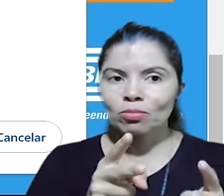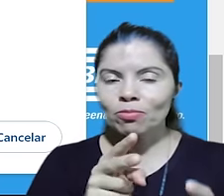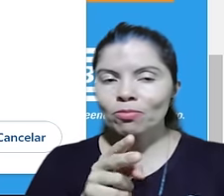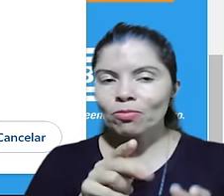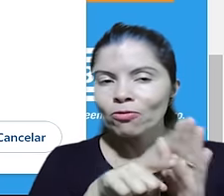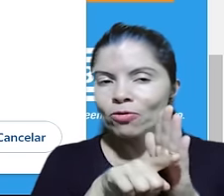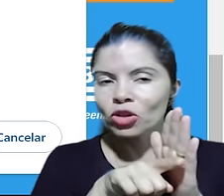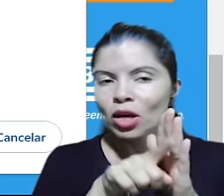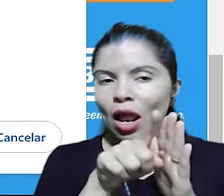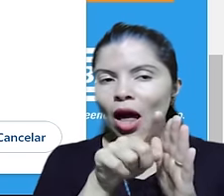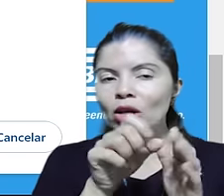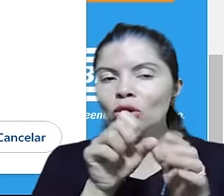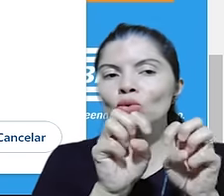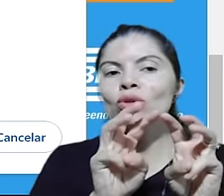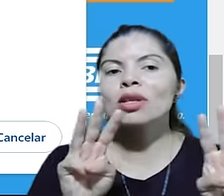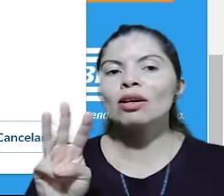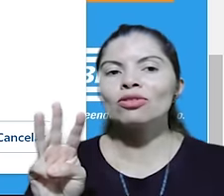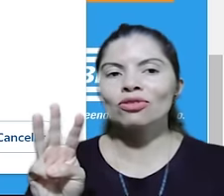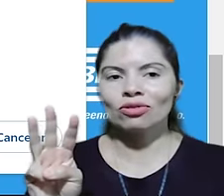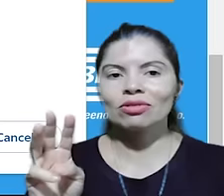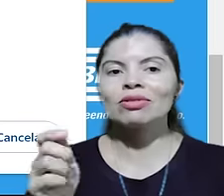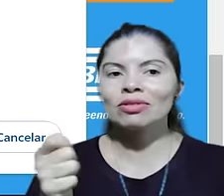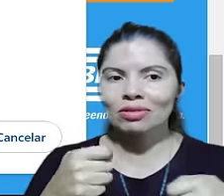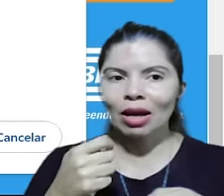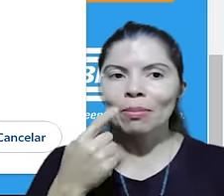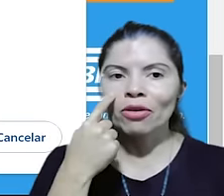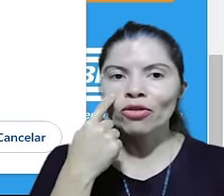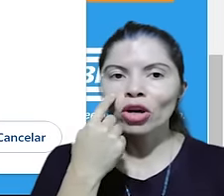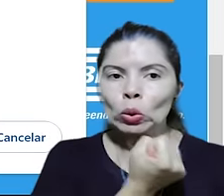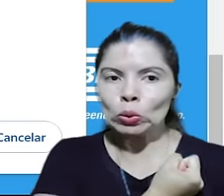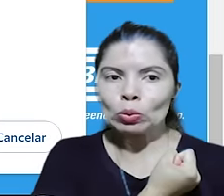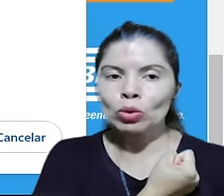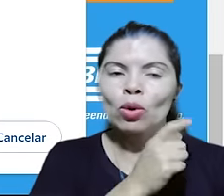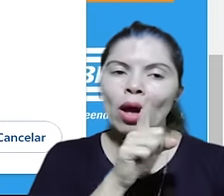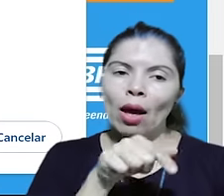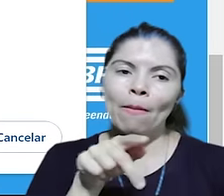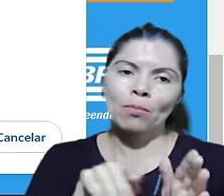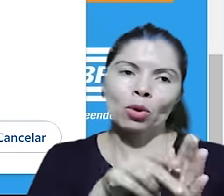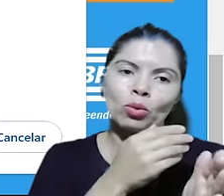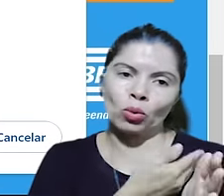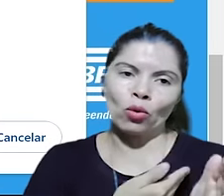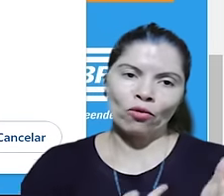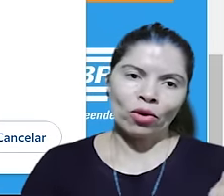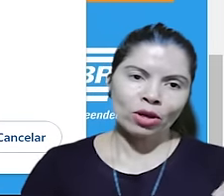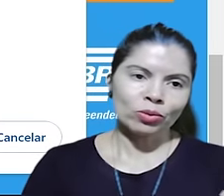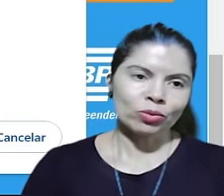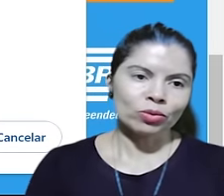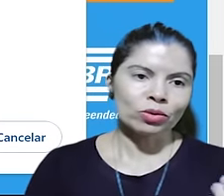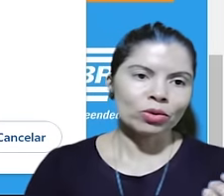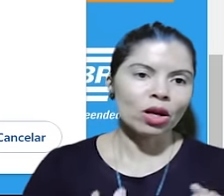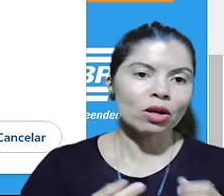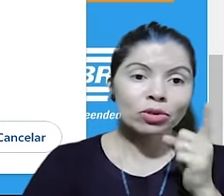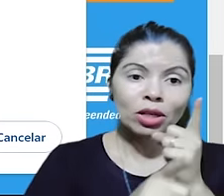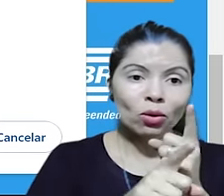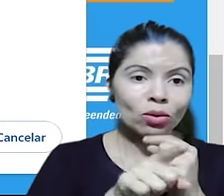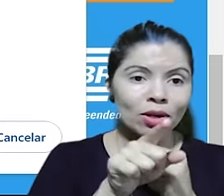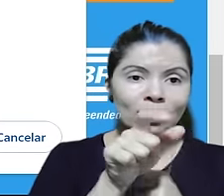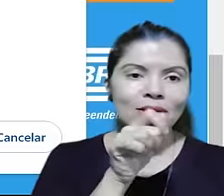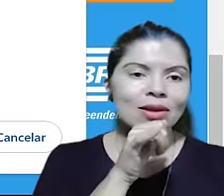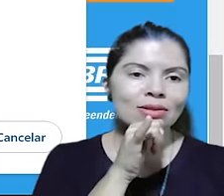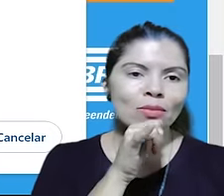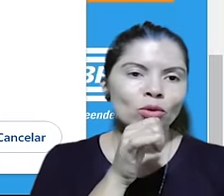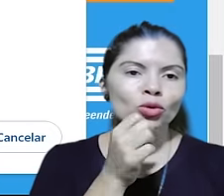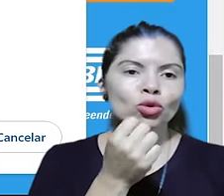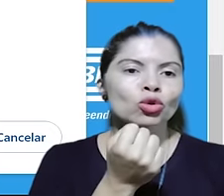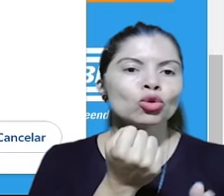de homologação da nota fiscal eletrônica que tá lá o site do governo né E aí você vai encontrar esse exemplo de documento que a